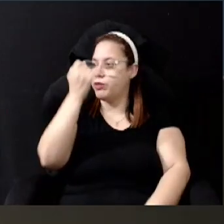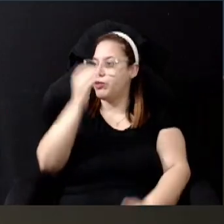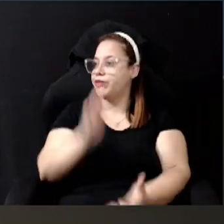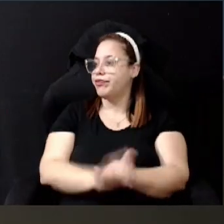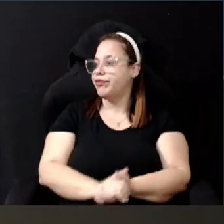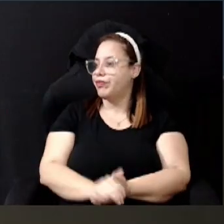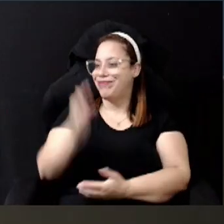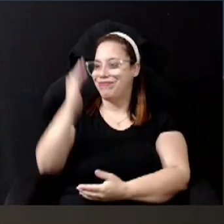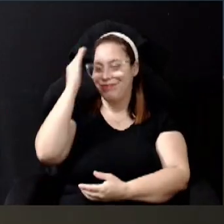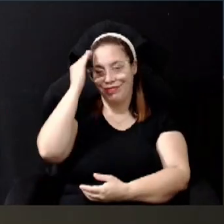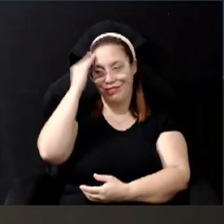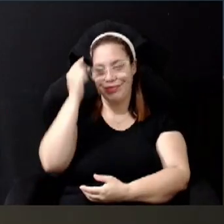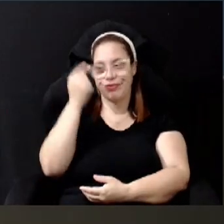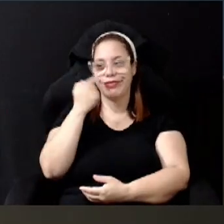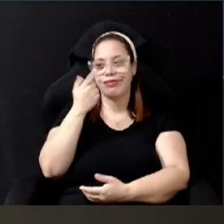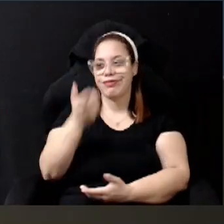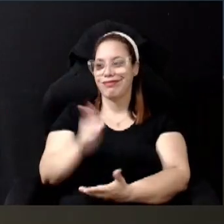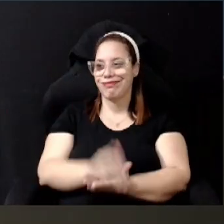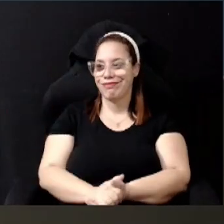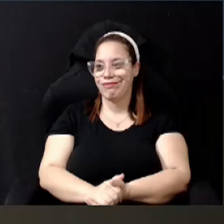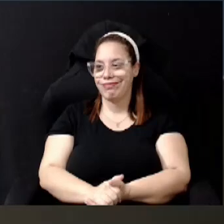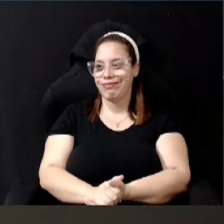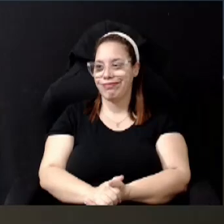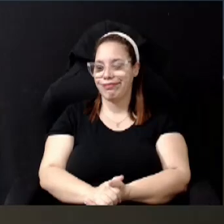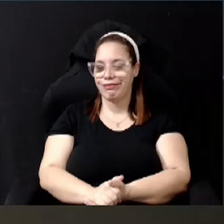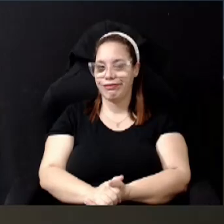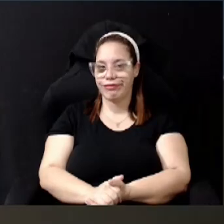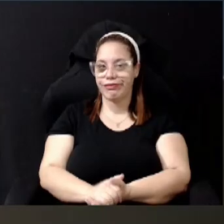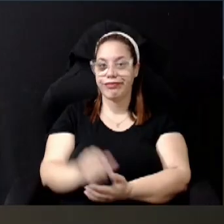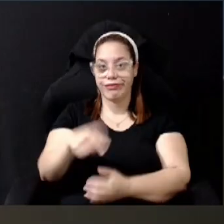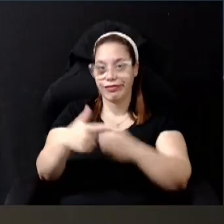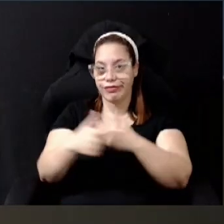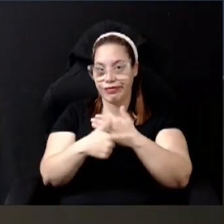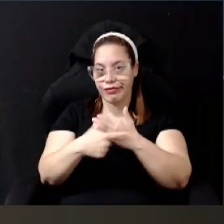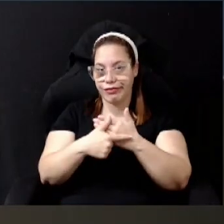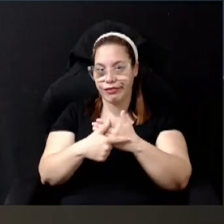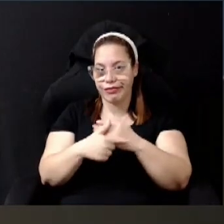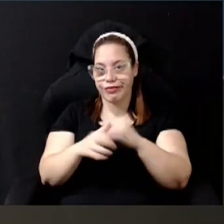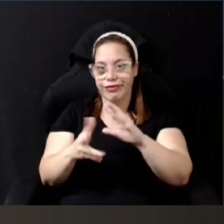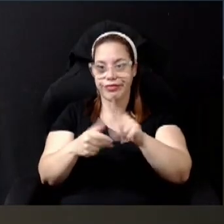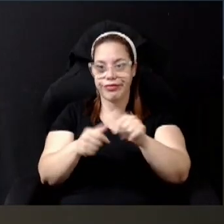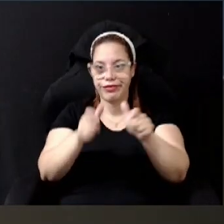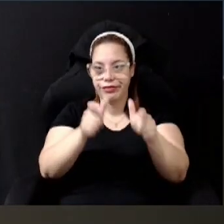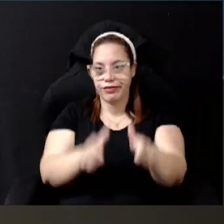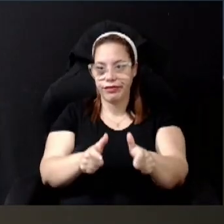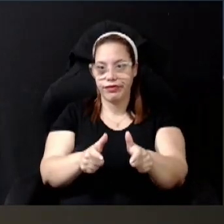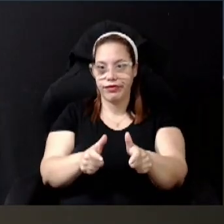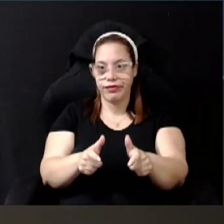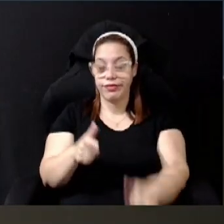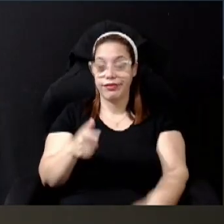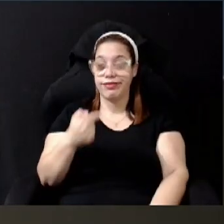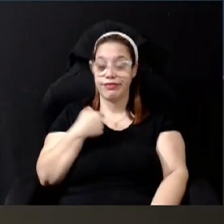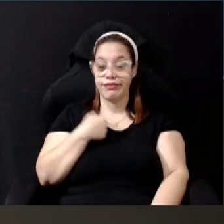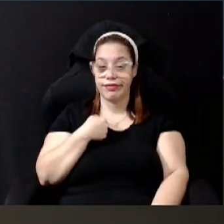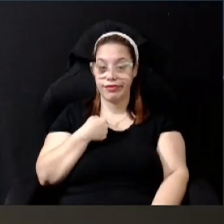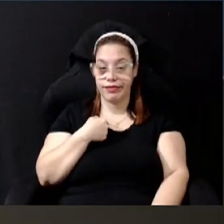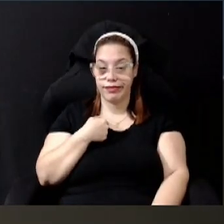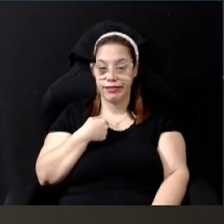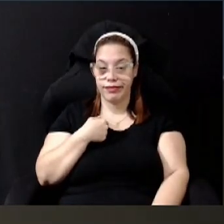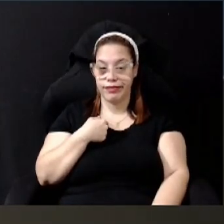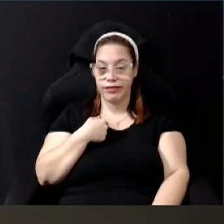olhar e ver. E eu acho, esse é o meu papel, é o meu lugar no mundo. Eu não...